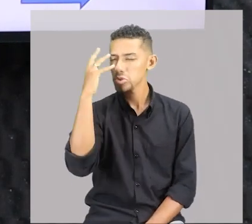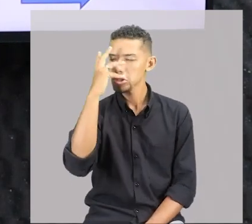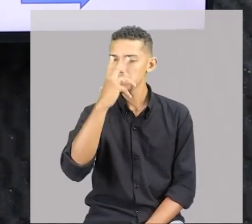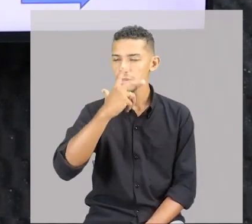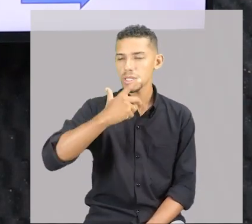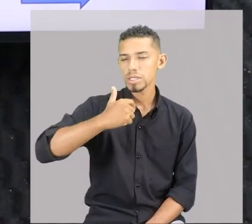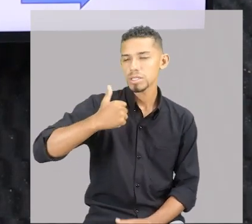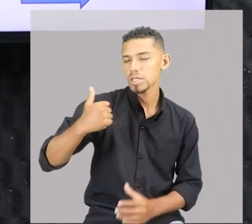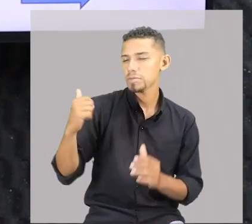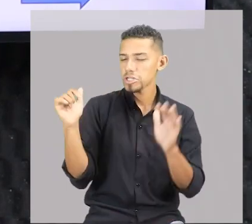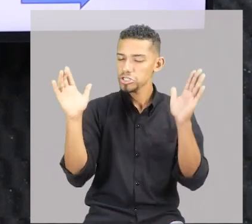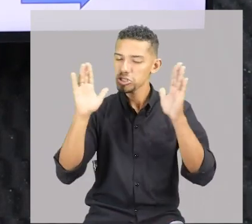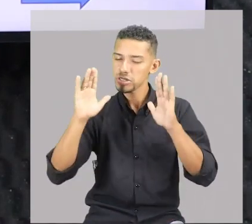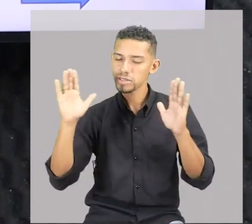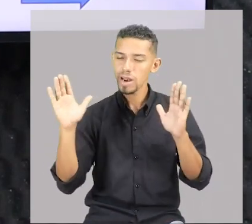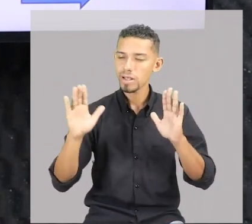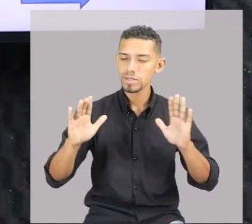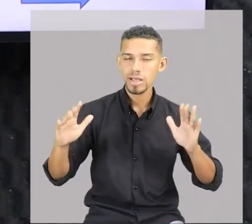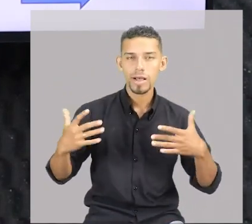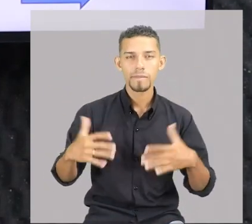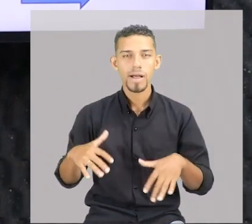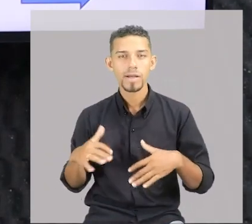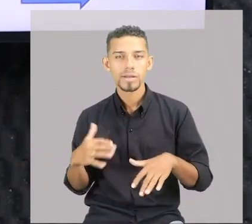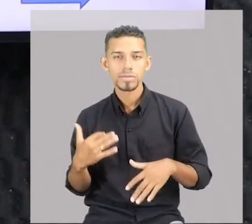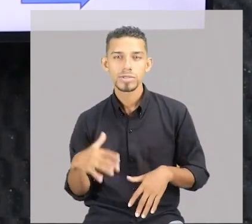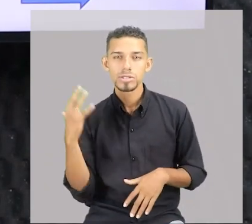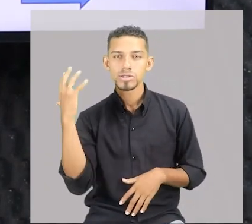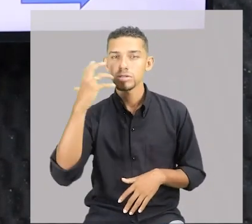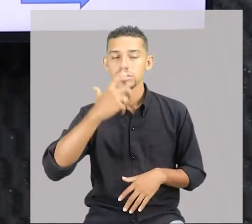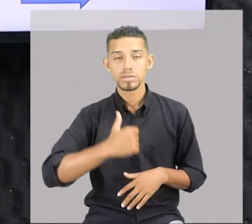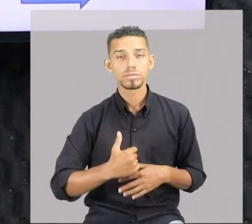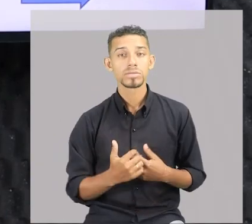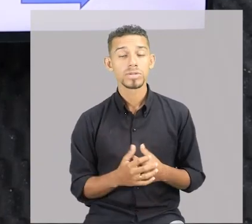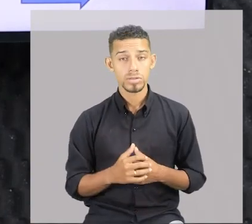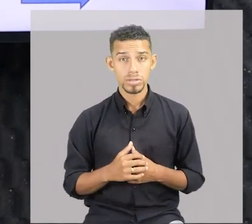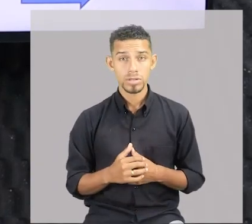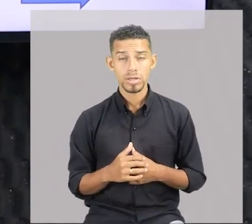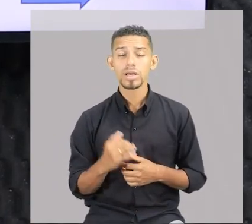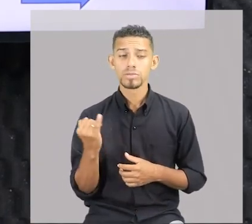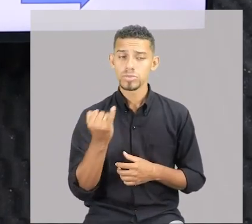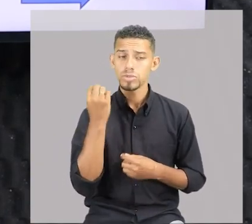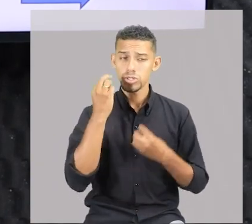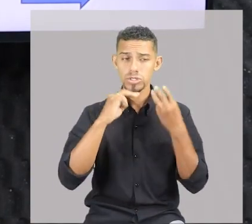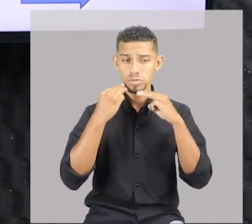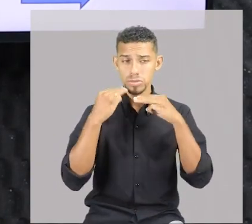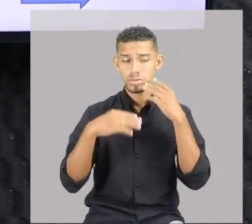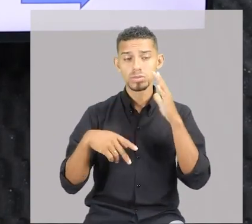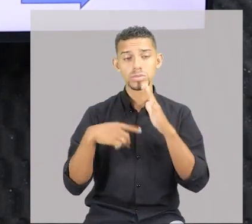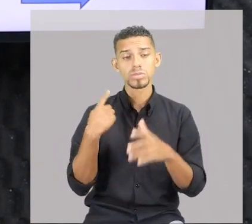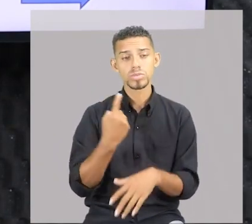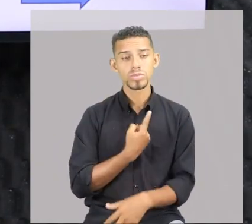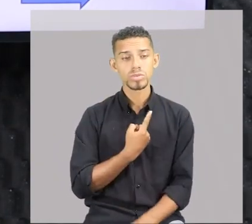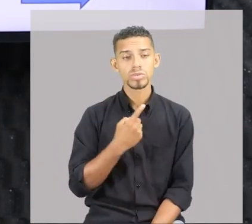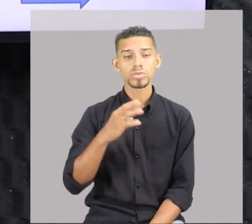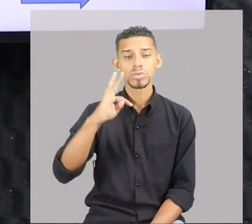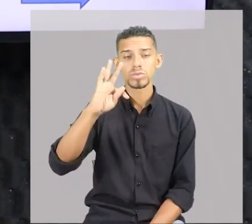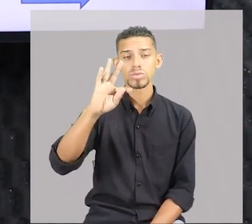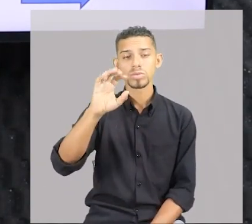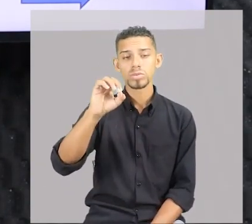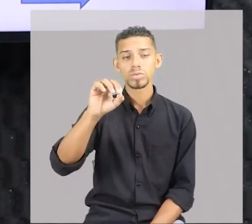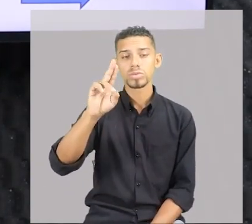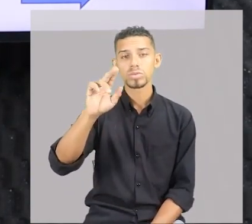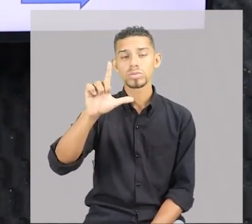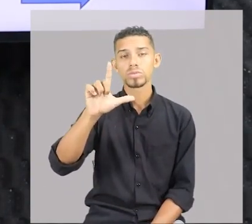Ipanema, existe uma música que é semelhante a essa na França, né? Que é uma música muito importante lá para eles, que é a música Toulouse. Então ele fez